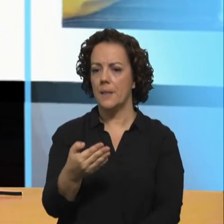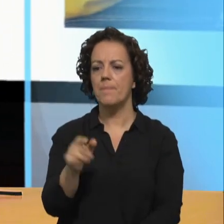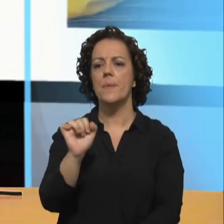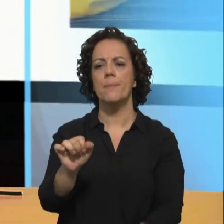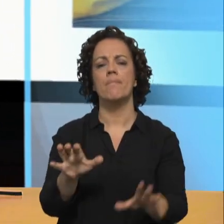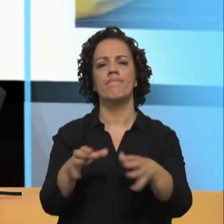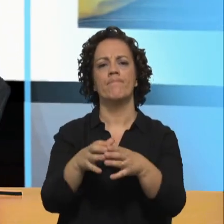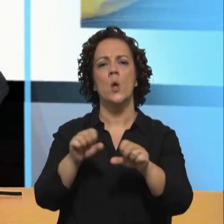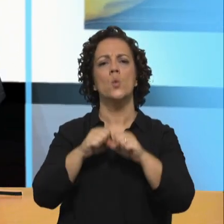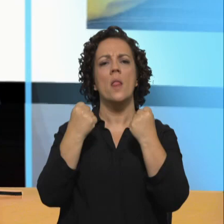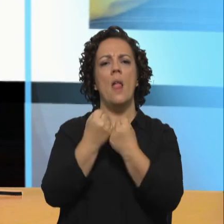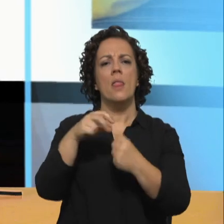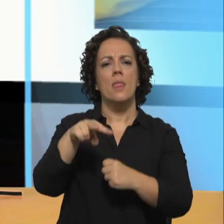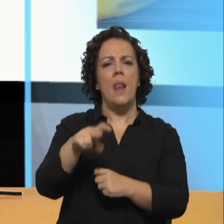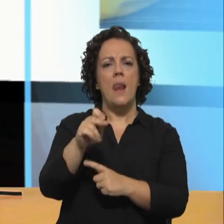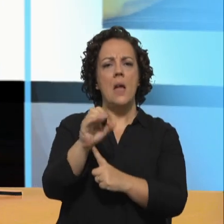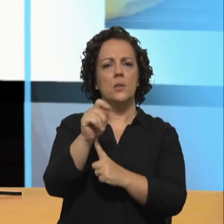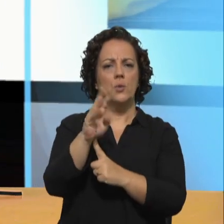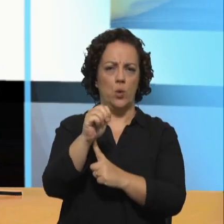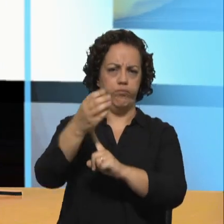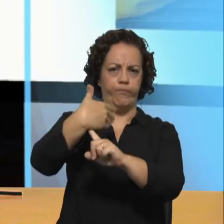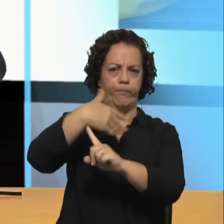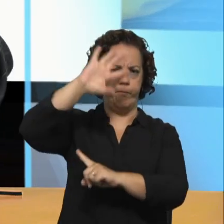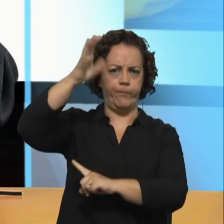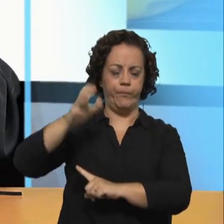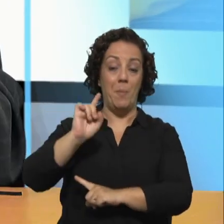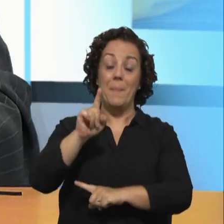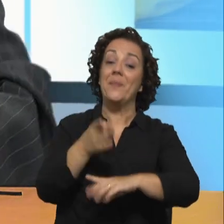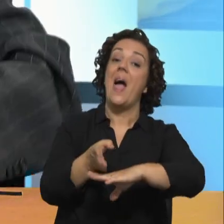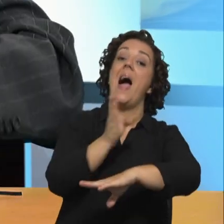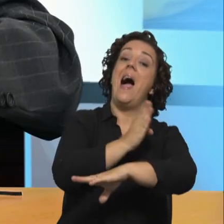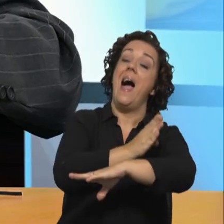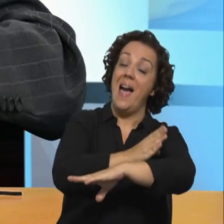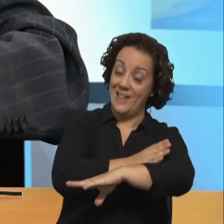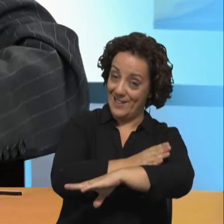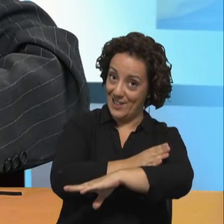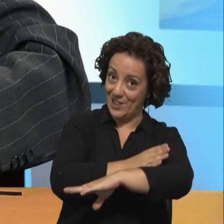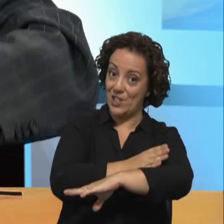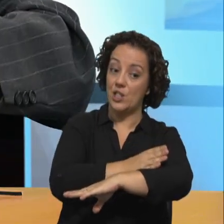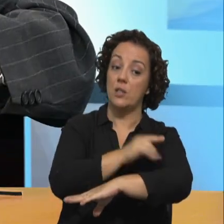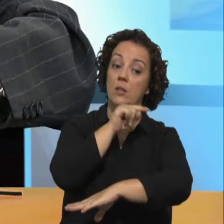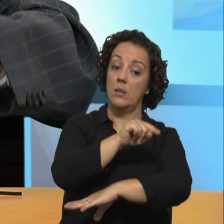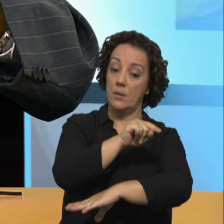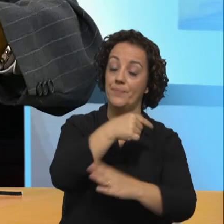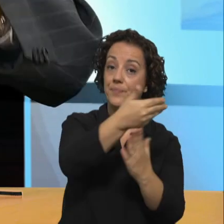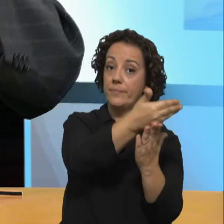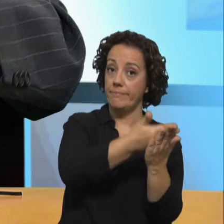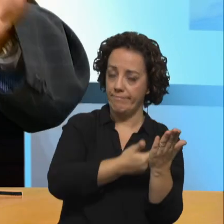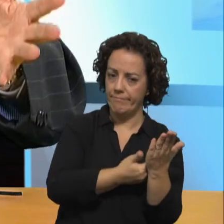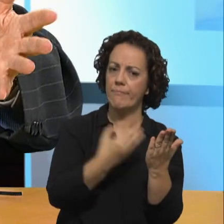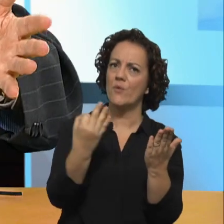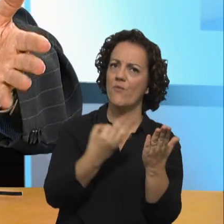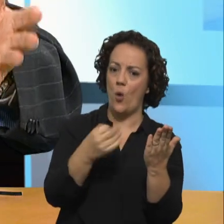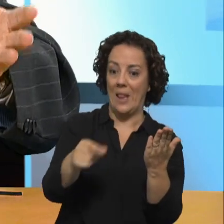Nações, na sequência que melhor dizendo, antes a Sociedade das Nações tinha entregue a gestão